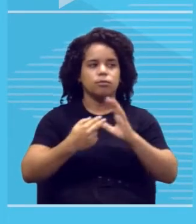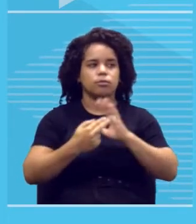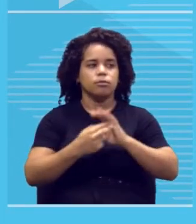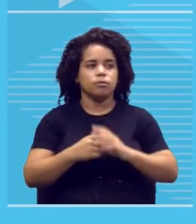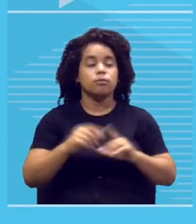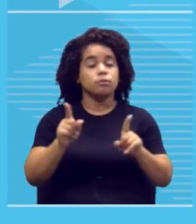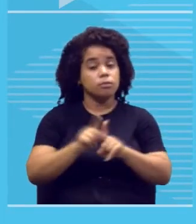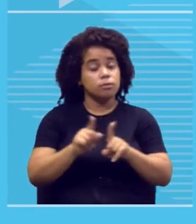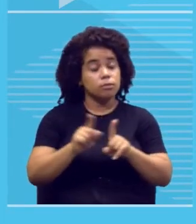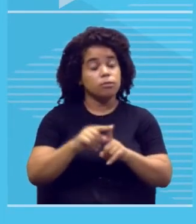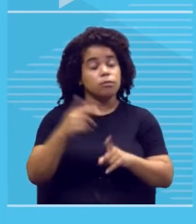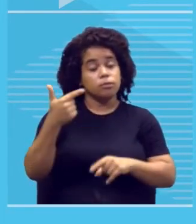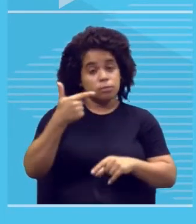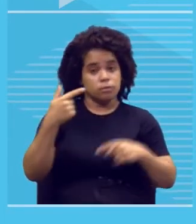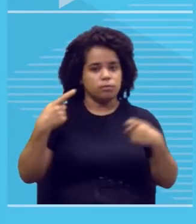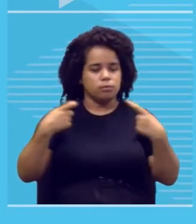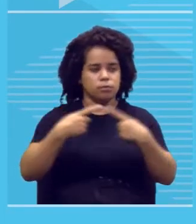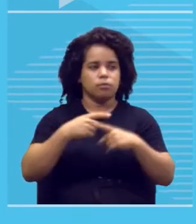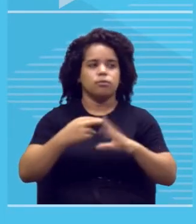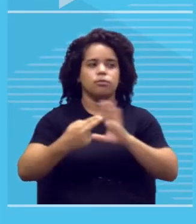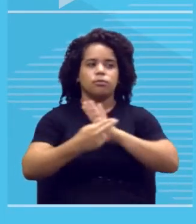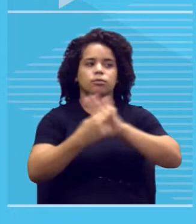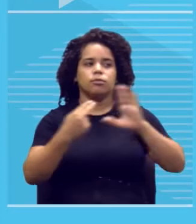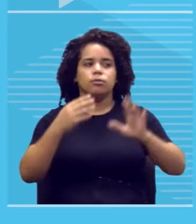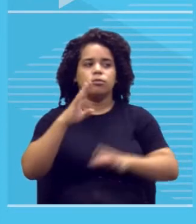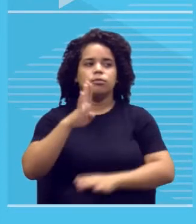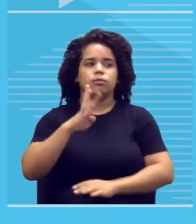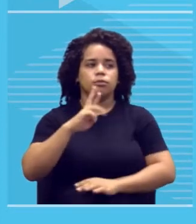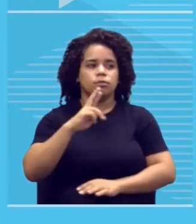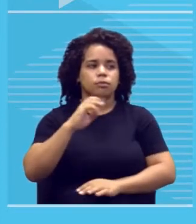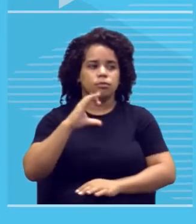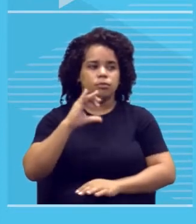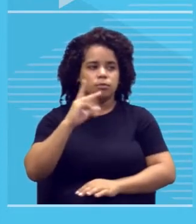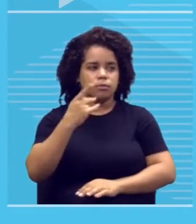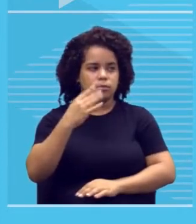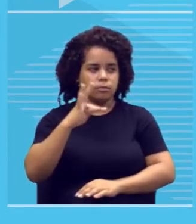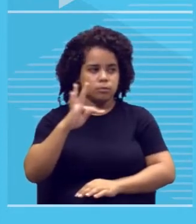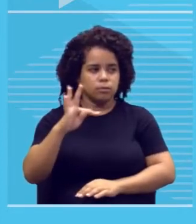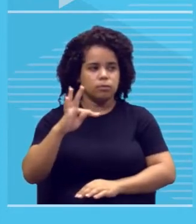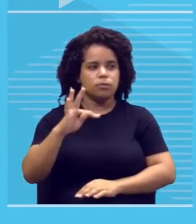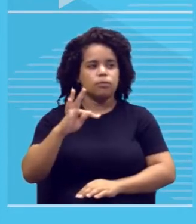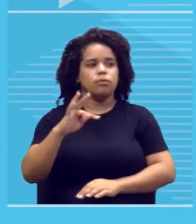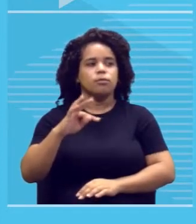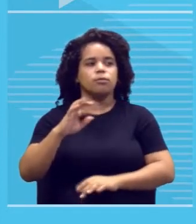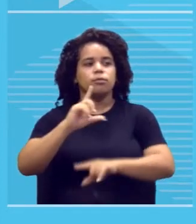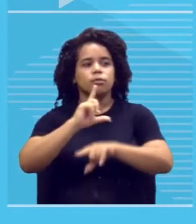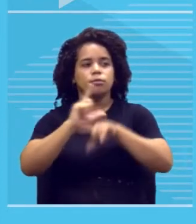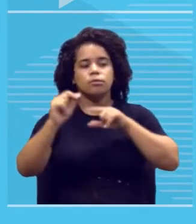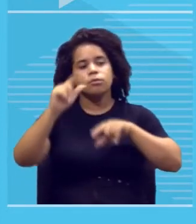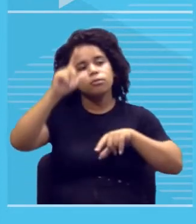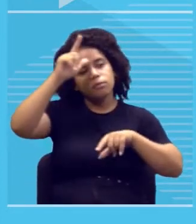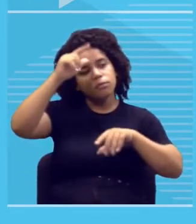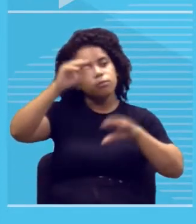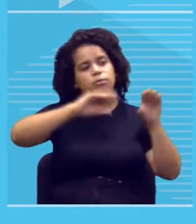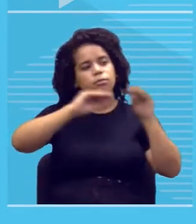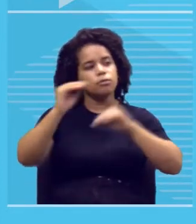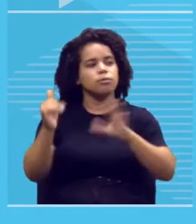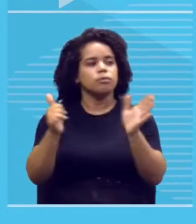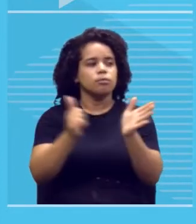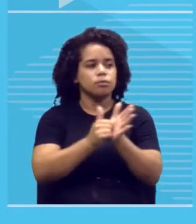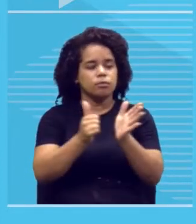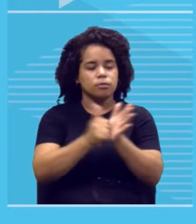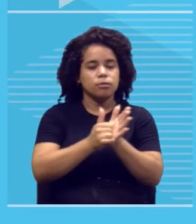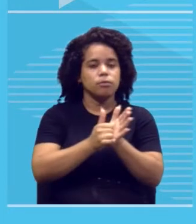e a segunda né o brecht foge da Alemanha e vai para Nova York nos Estados Unidos Olha isso aconteceu